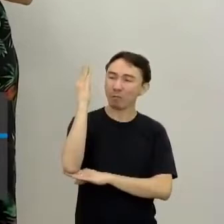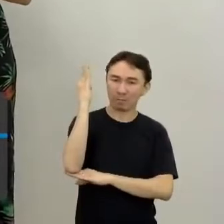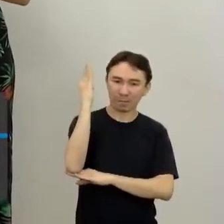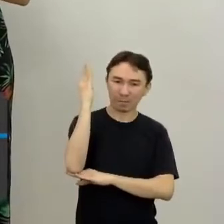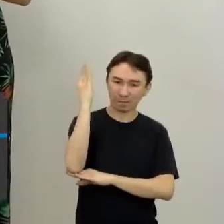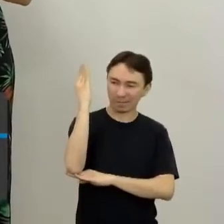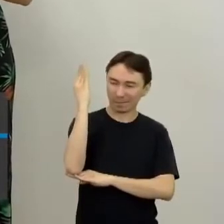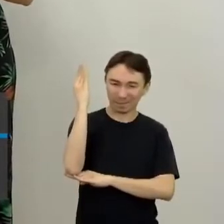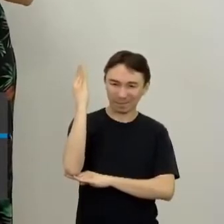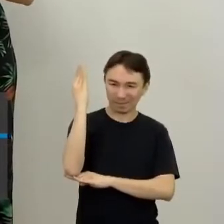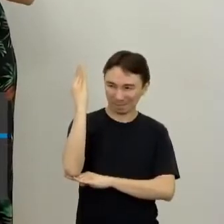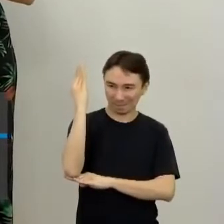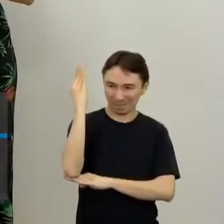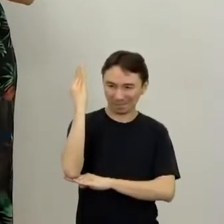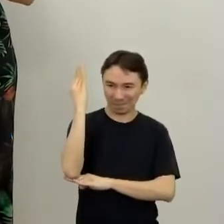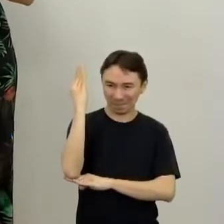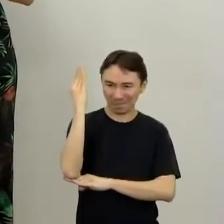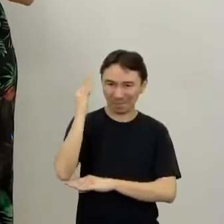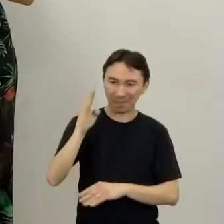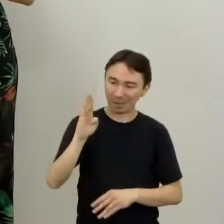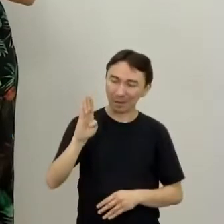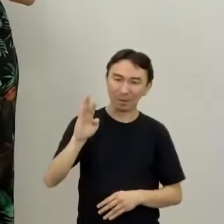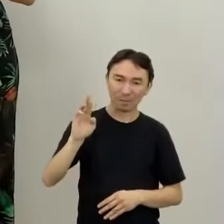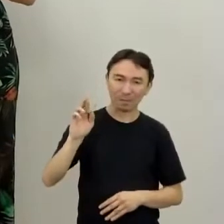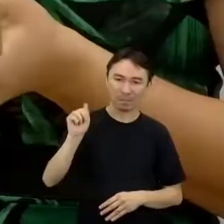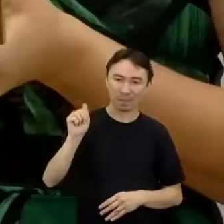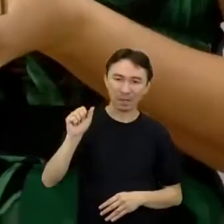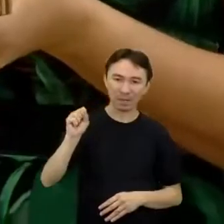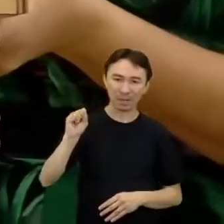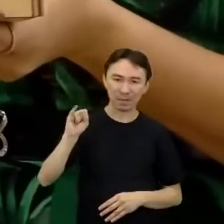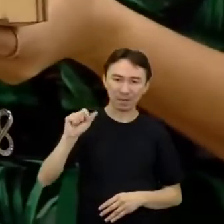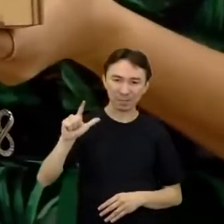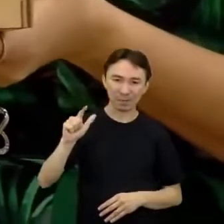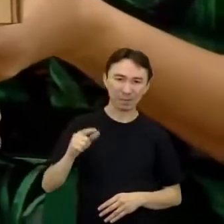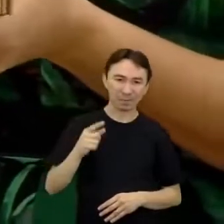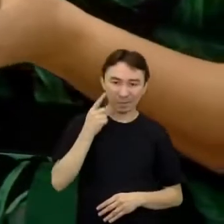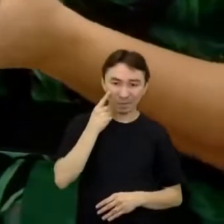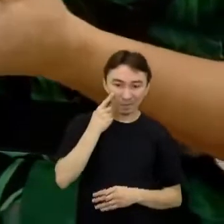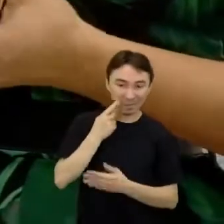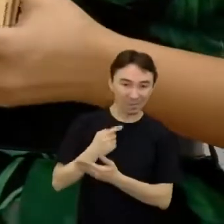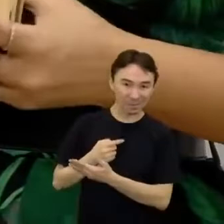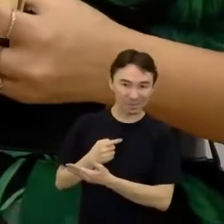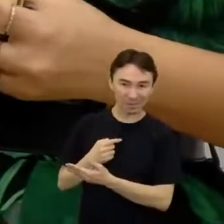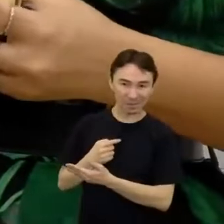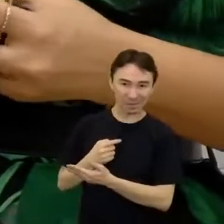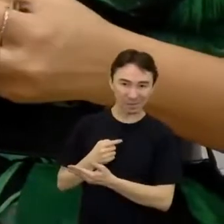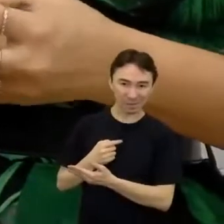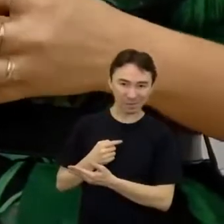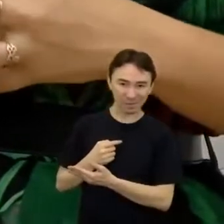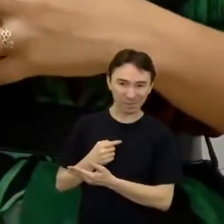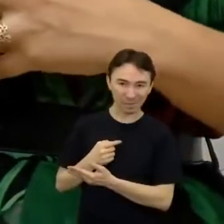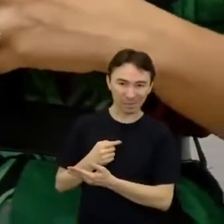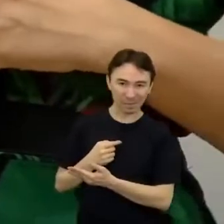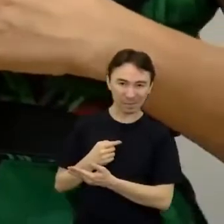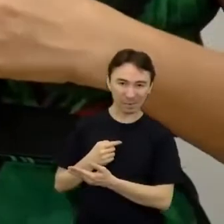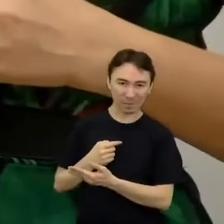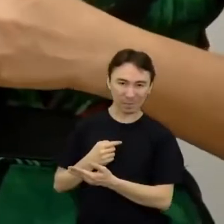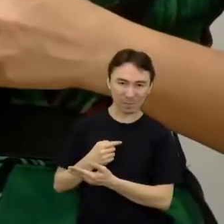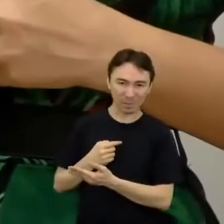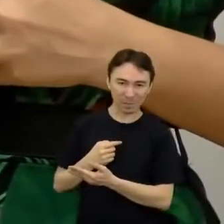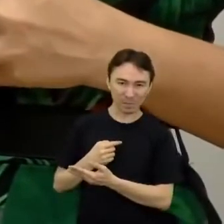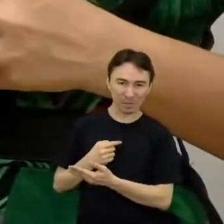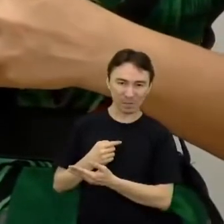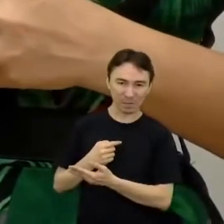ouviram falar tanto disso. Ó, para escrever aqui, ó. Vê se dá para mostrar. Dá para mostrar aqui. Então, vamos